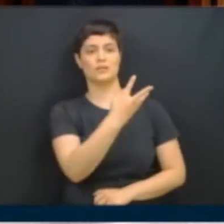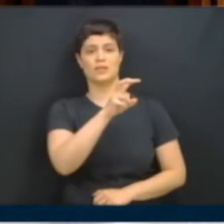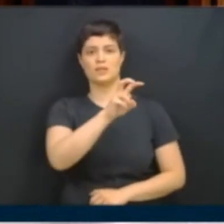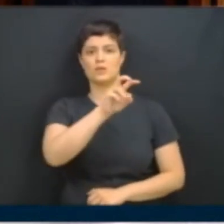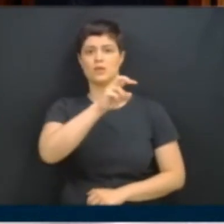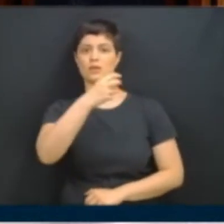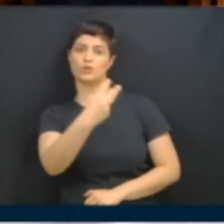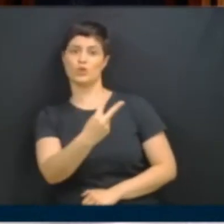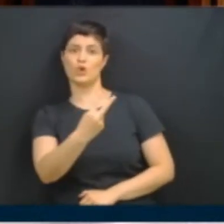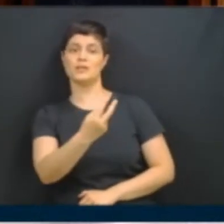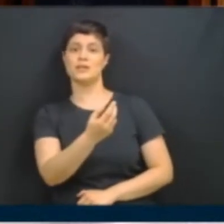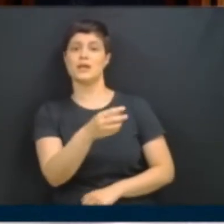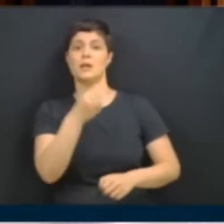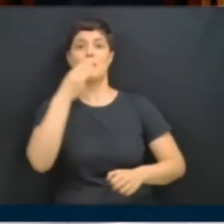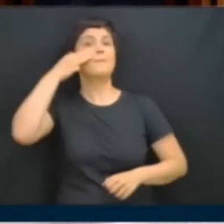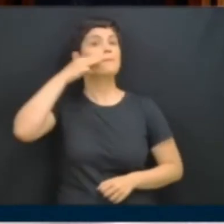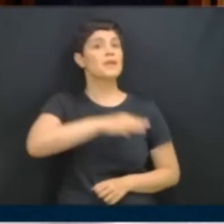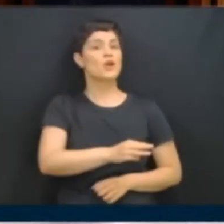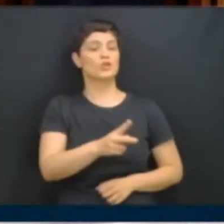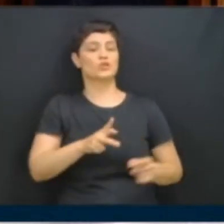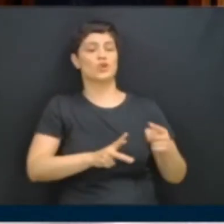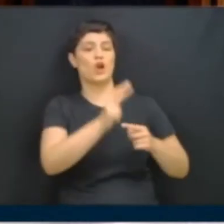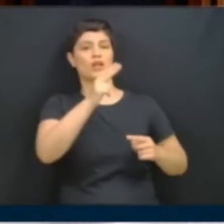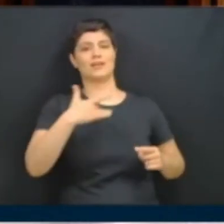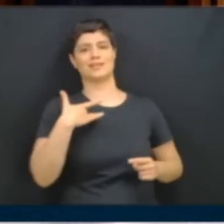milhões? Representa